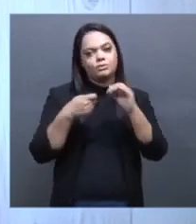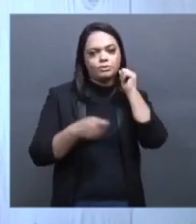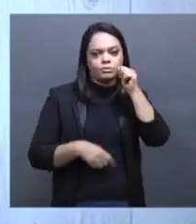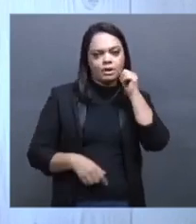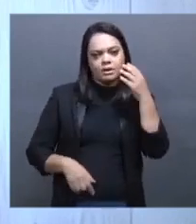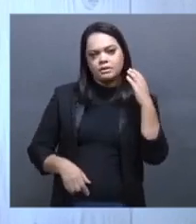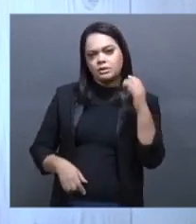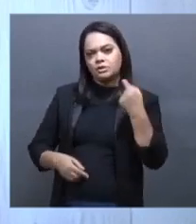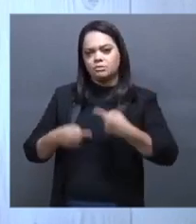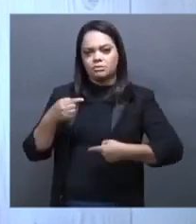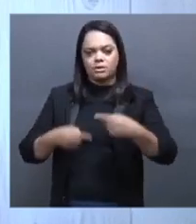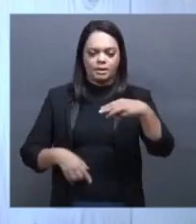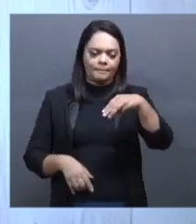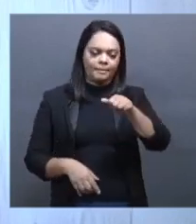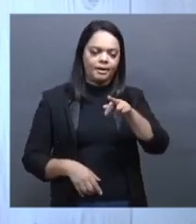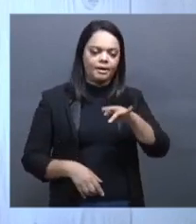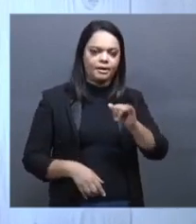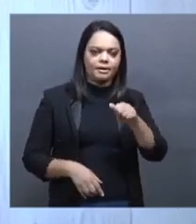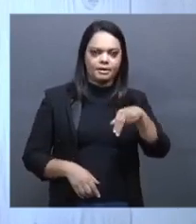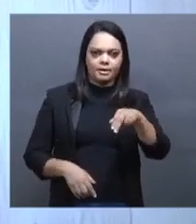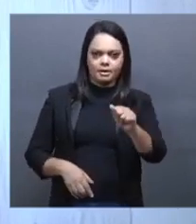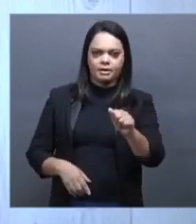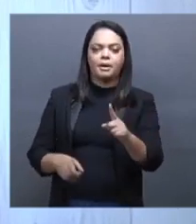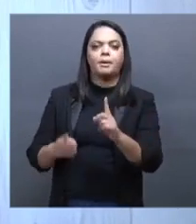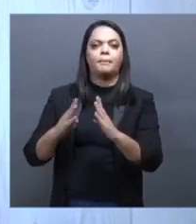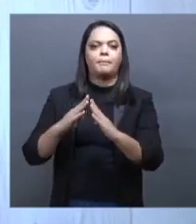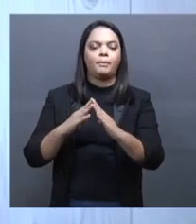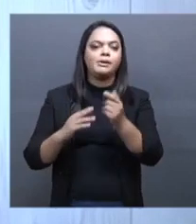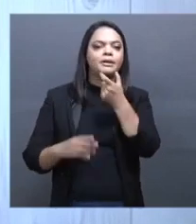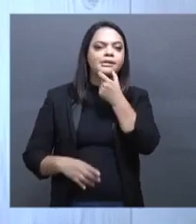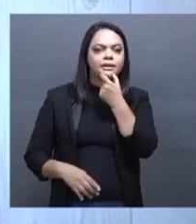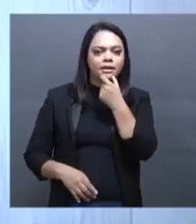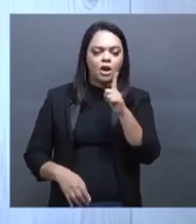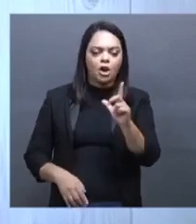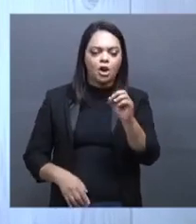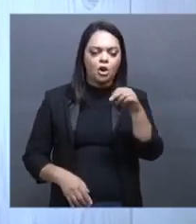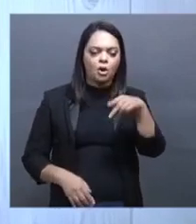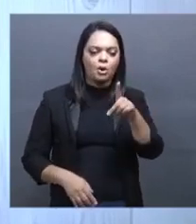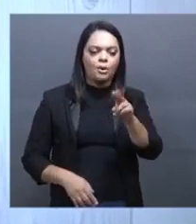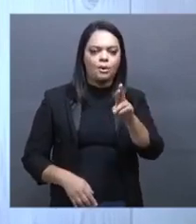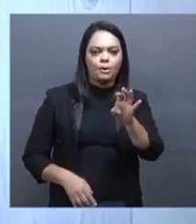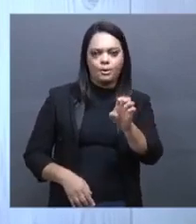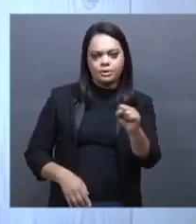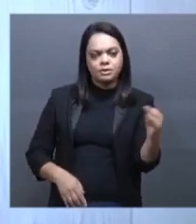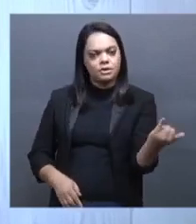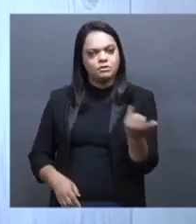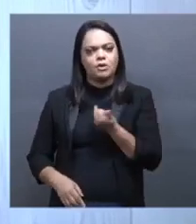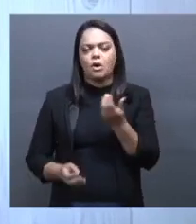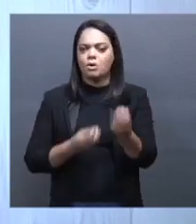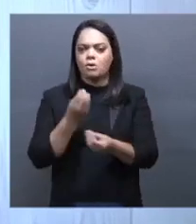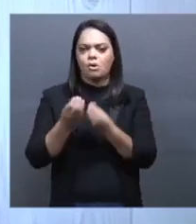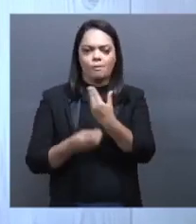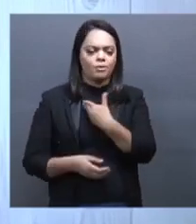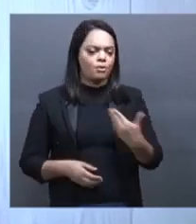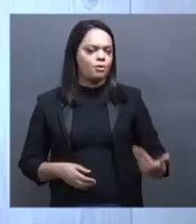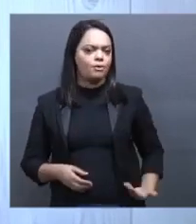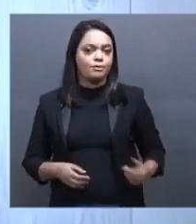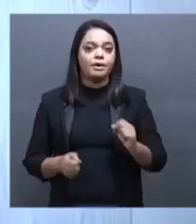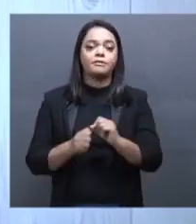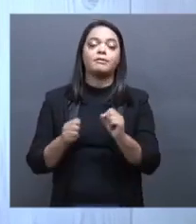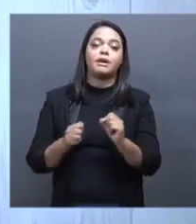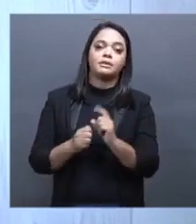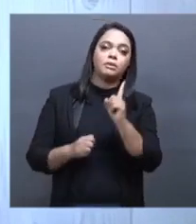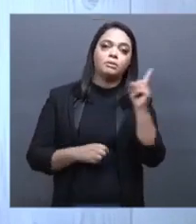cientista política Mariana Borges, que vive em Londres, na Inglaterra, e nos conta como o governo inglês vem